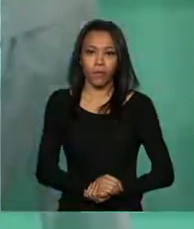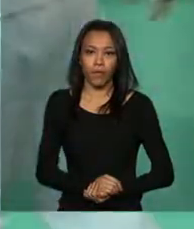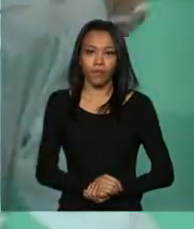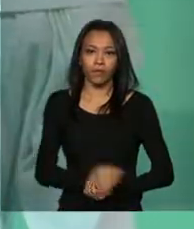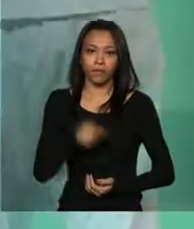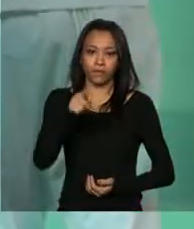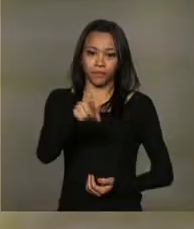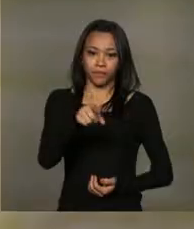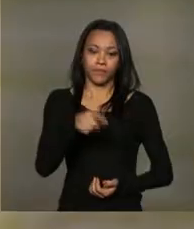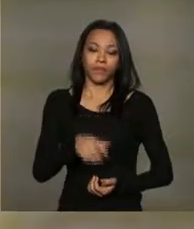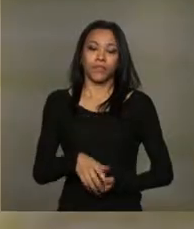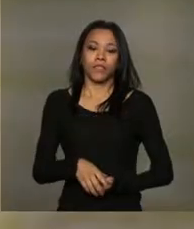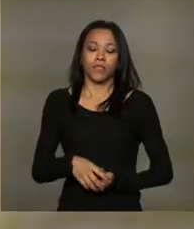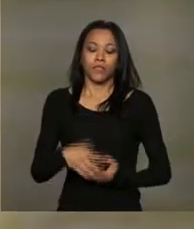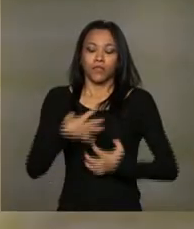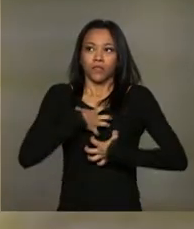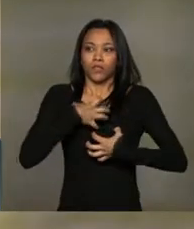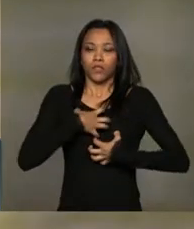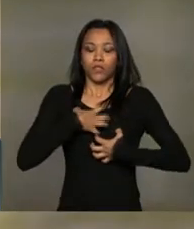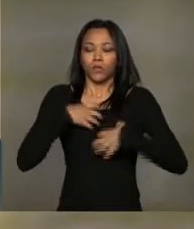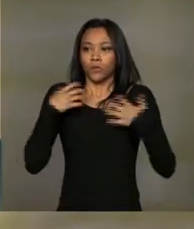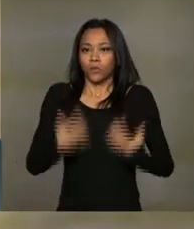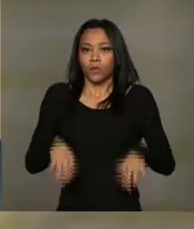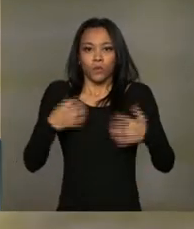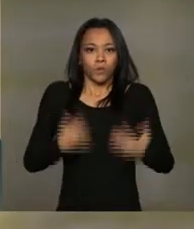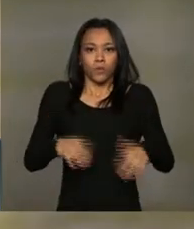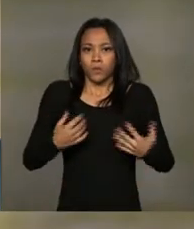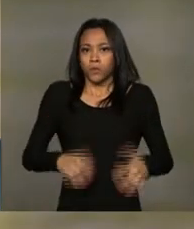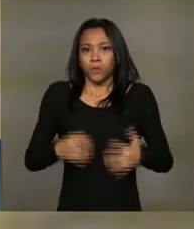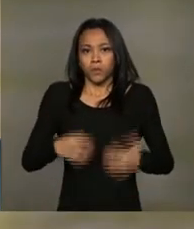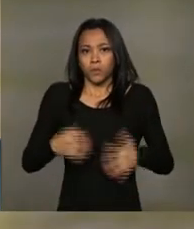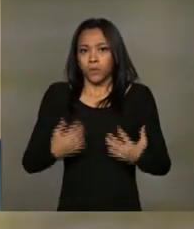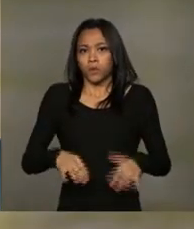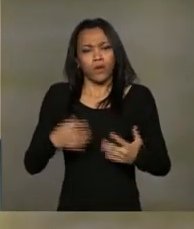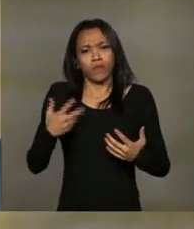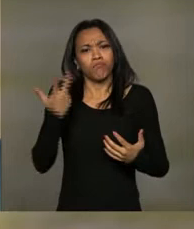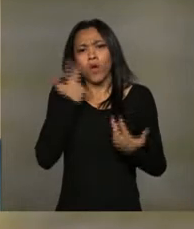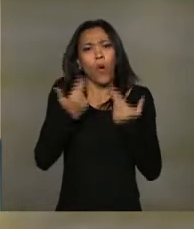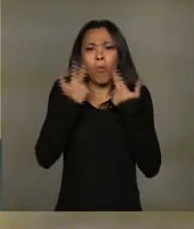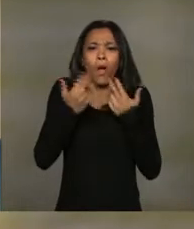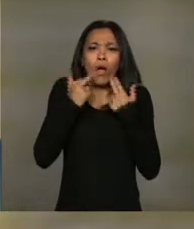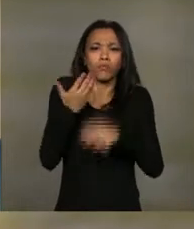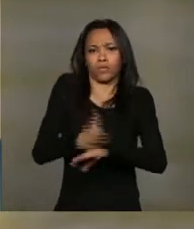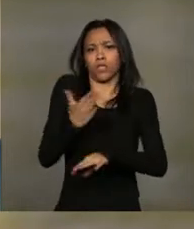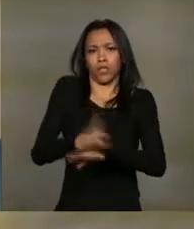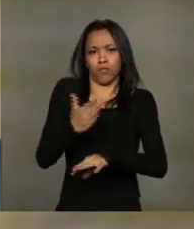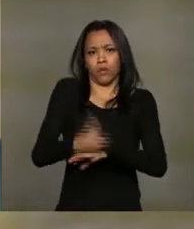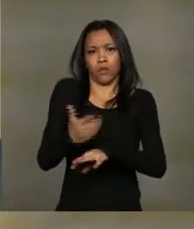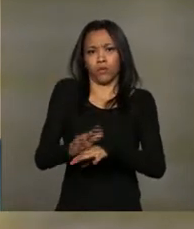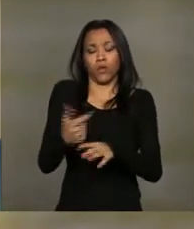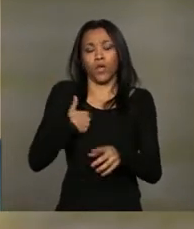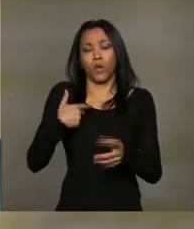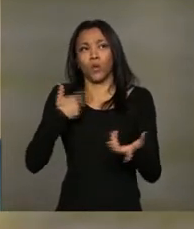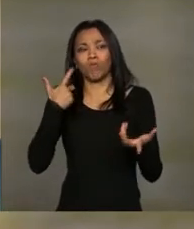A pressão, ela faz parte do treinamento. Eu tenho a pressão minha mesmo, dos demais. Eu